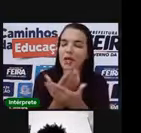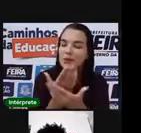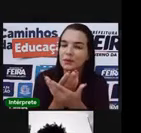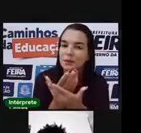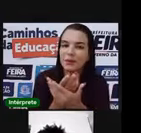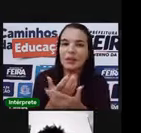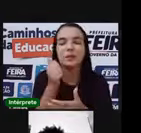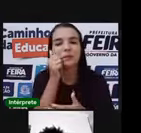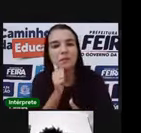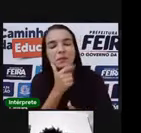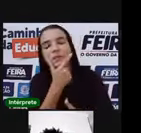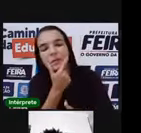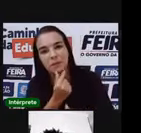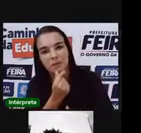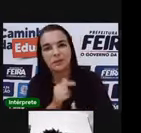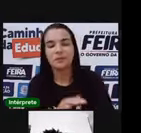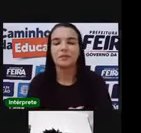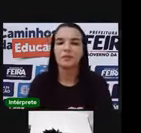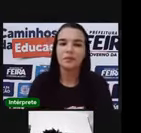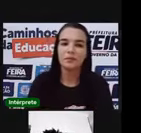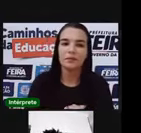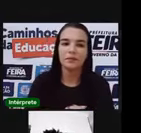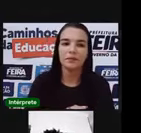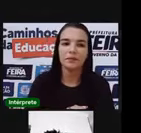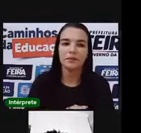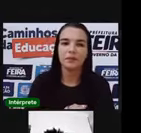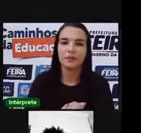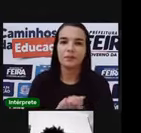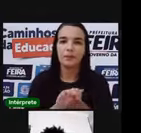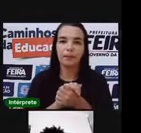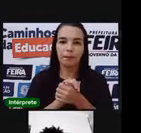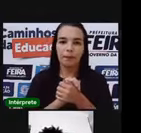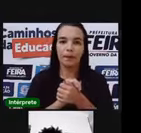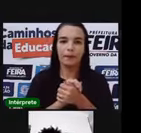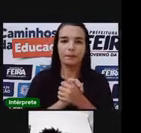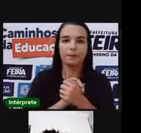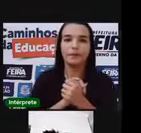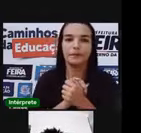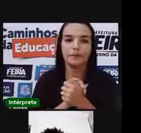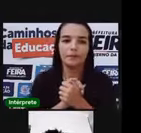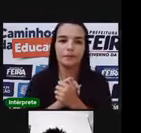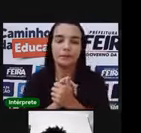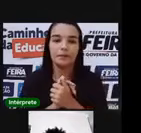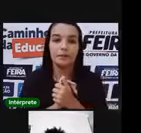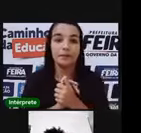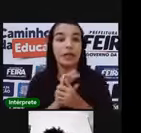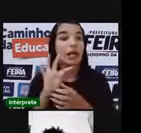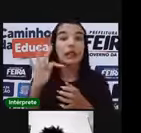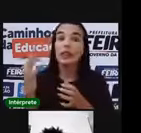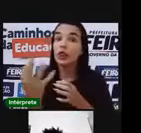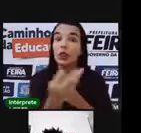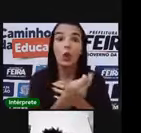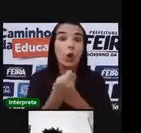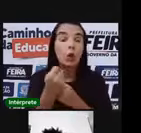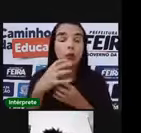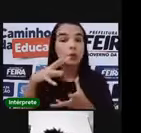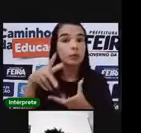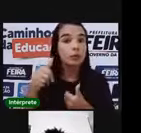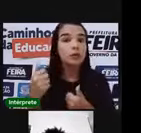as estudantes, tá? É, pode passar, João. Então, todo mundo é o outro nesse sentido